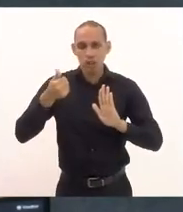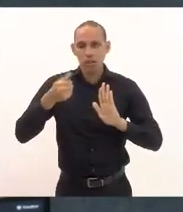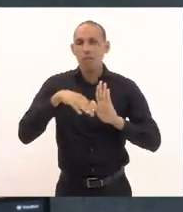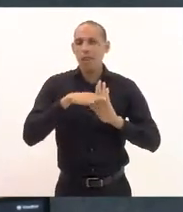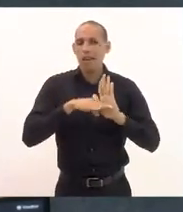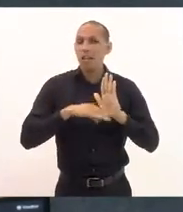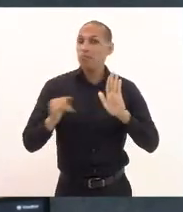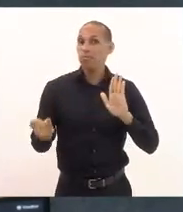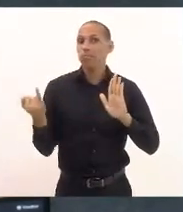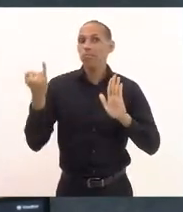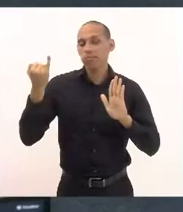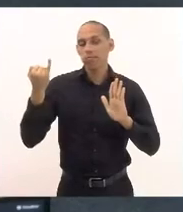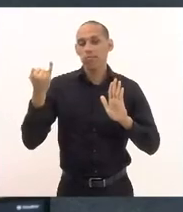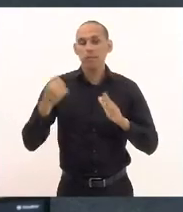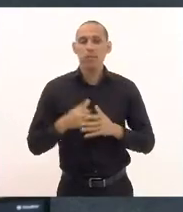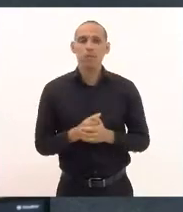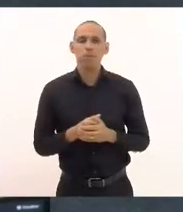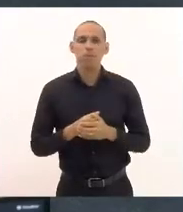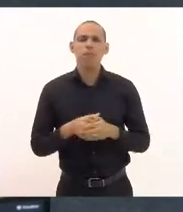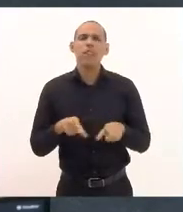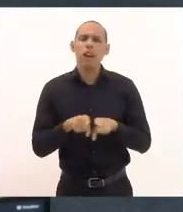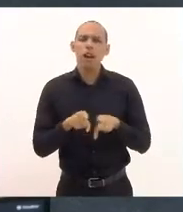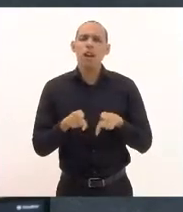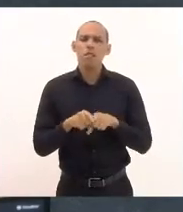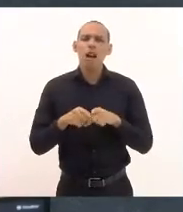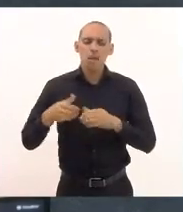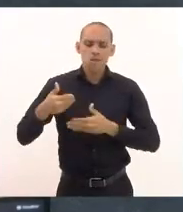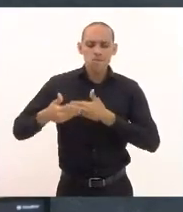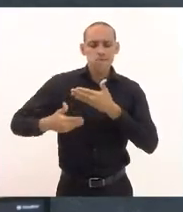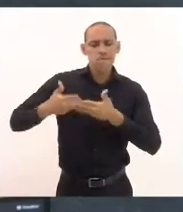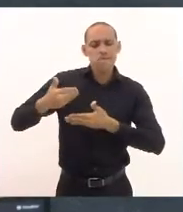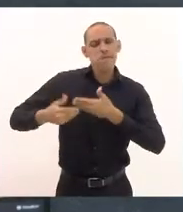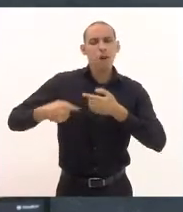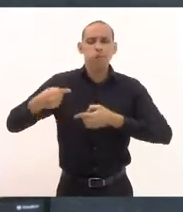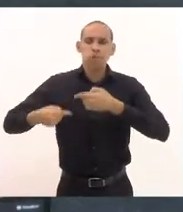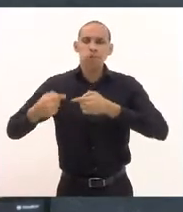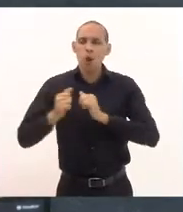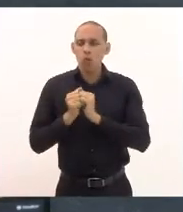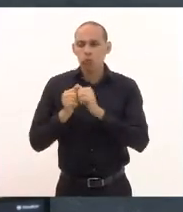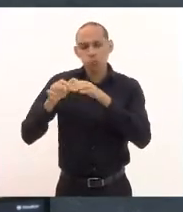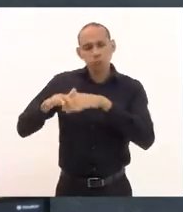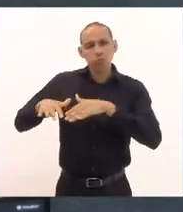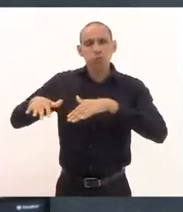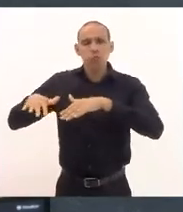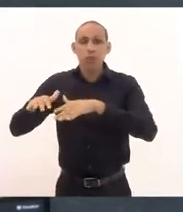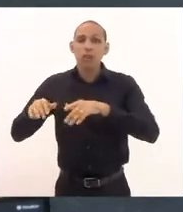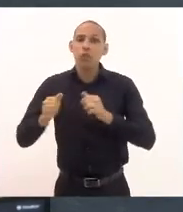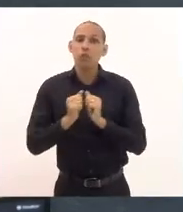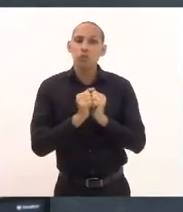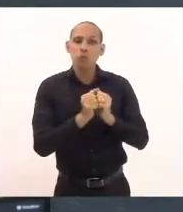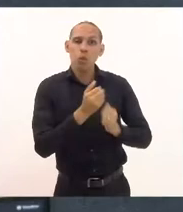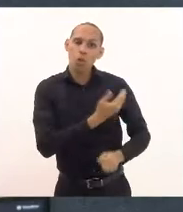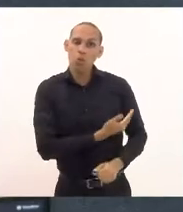é importante, também avança o debate junto com a categoria e junto com o governo,